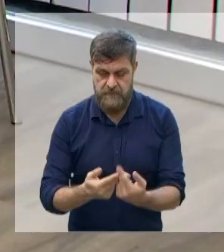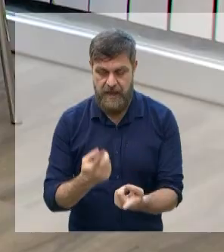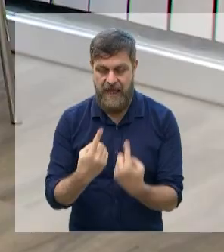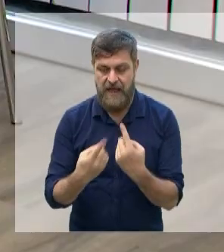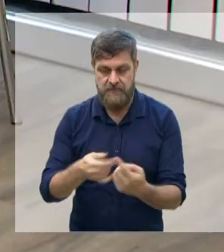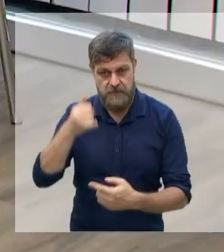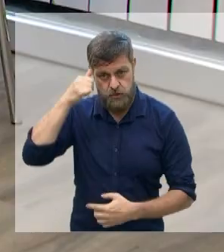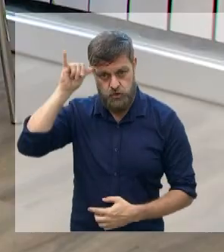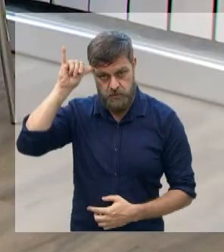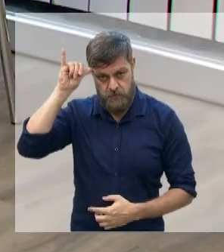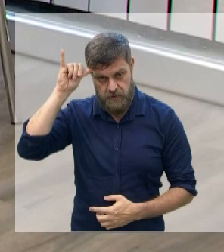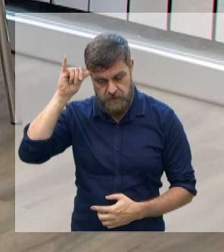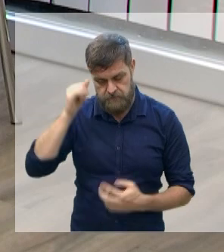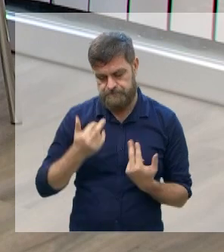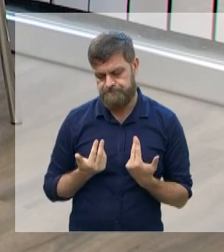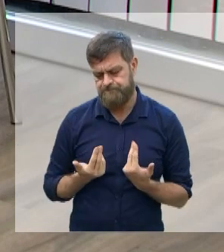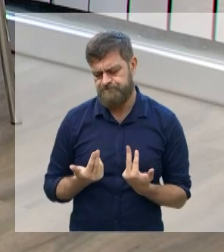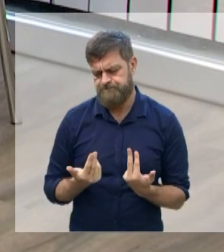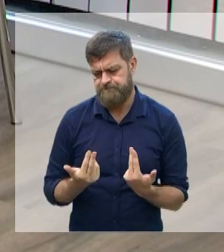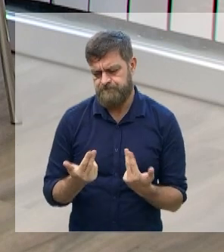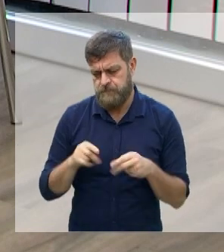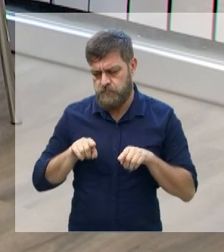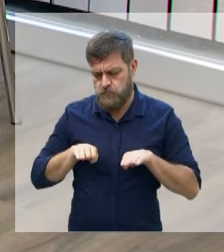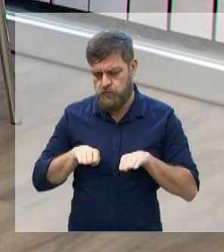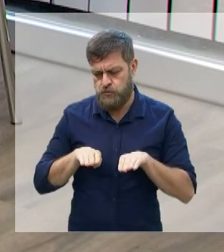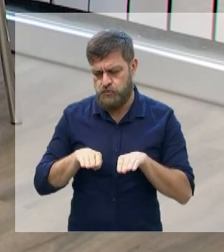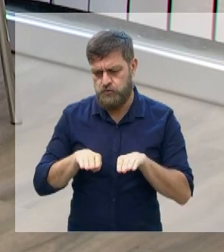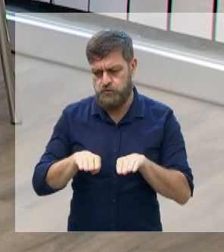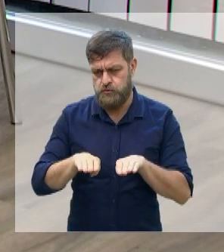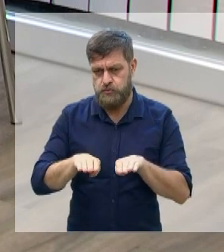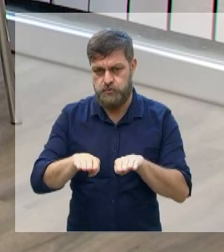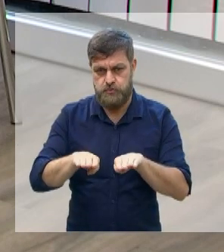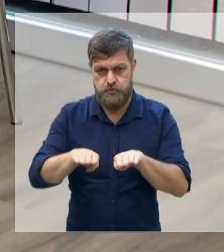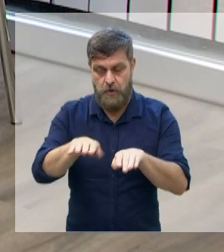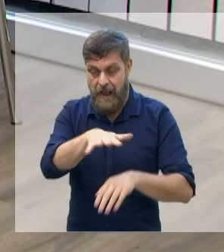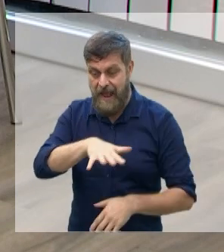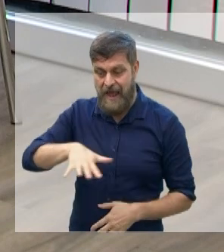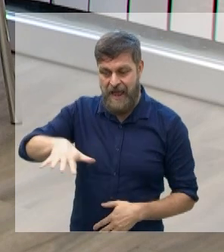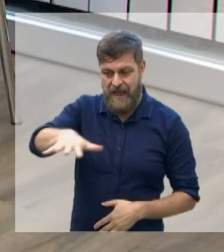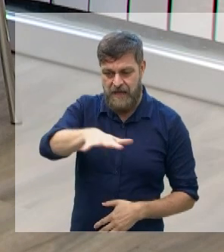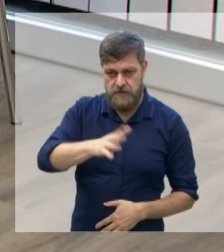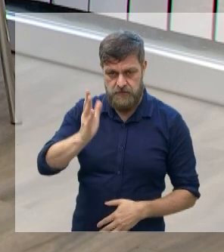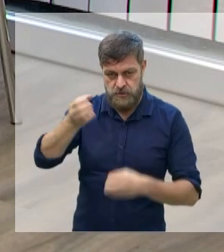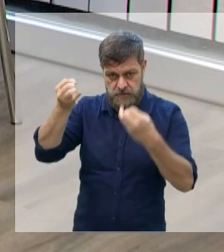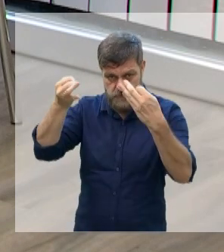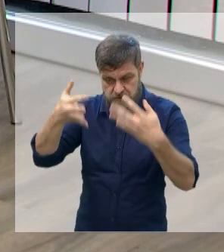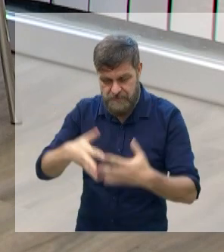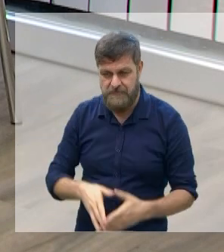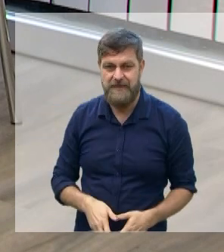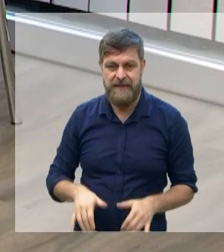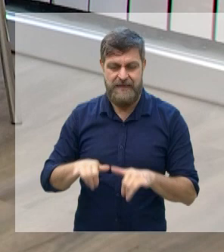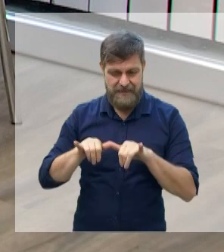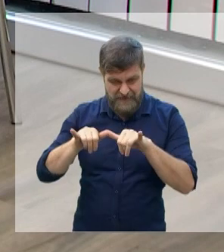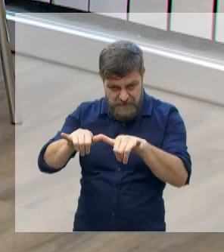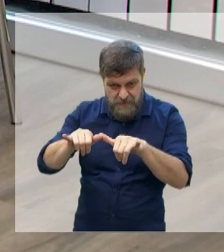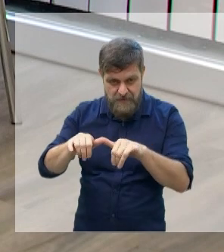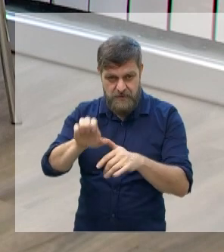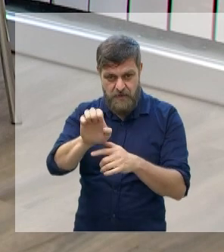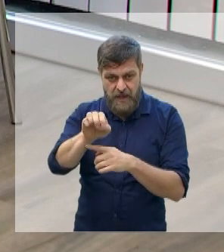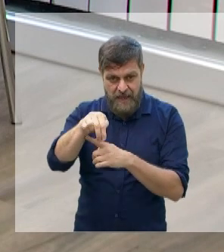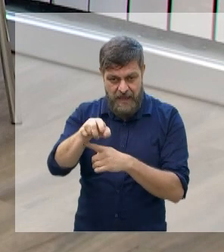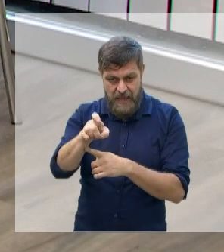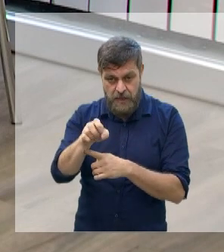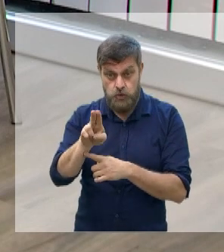depois eu volto isso aí eu vou no e john boyd dunlop passa ali naquela região que eu mencionei há pouco que a região do enxuto ali tudo